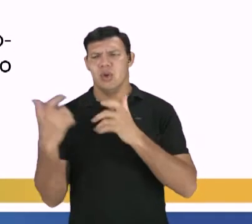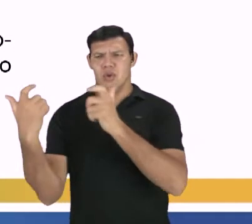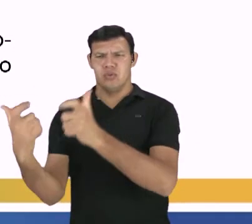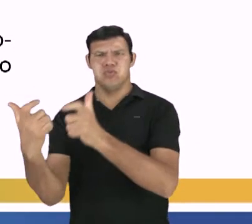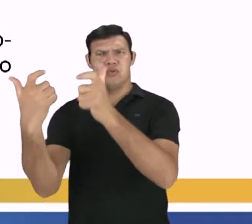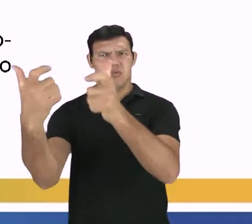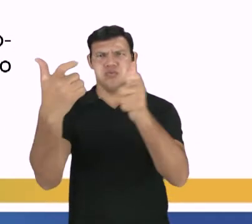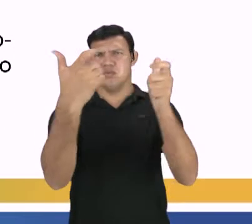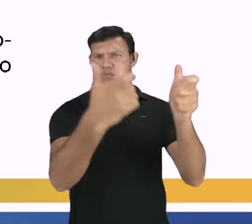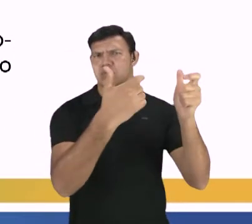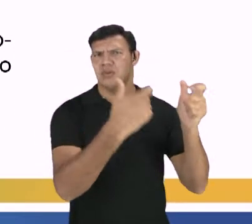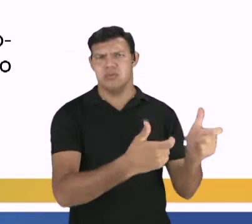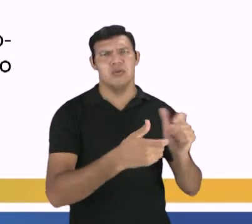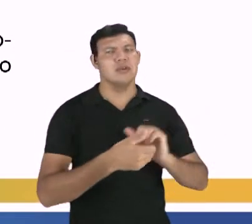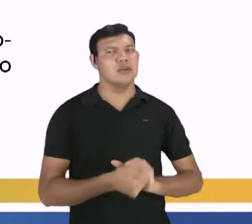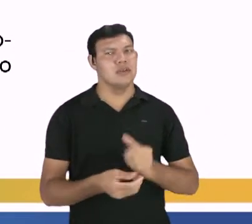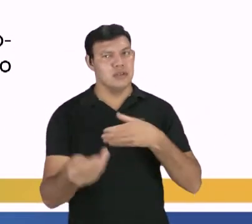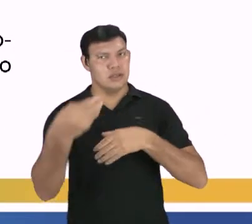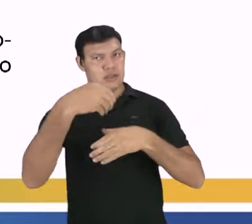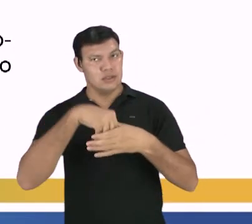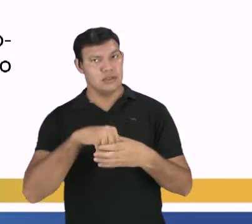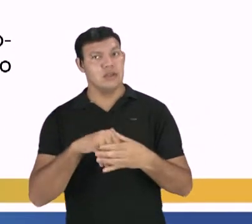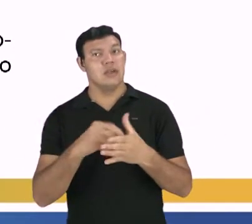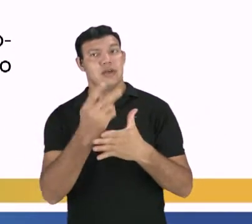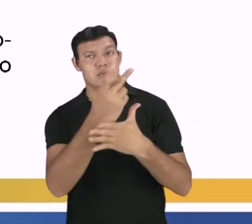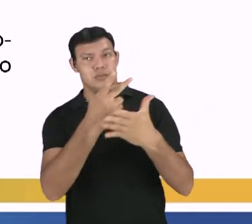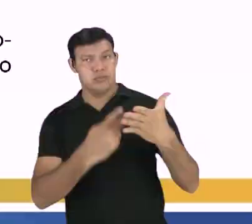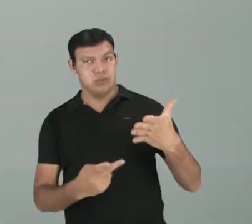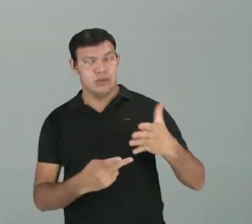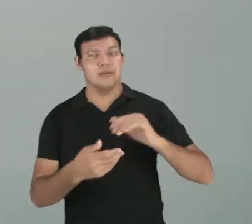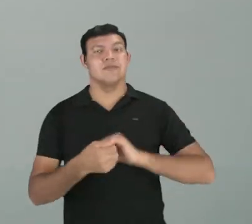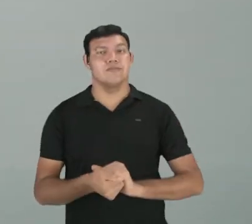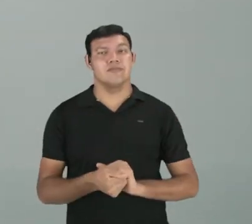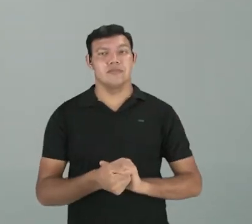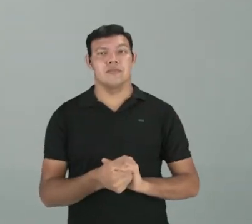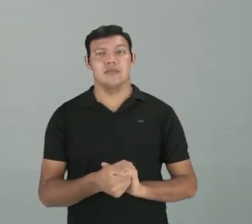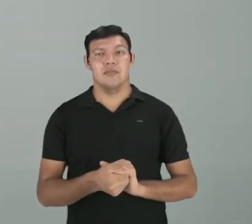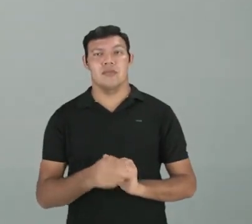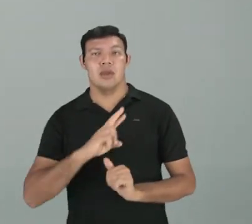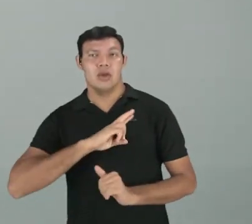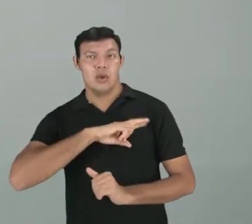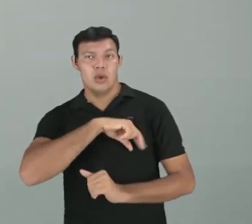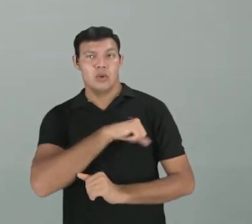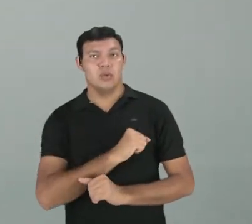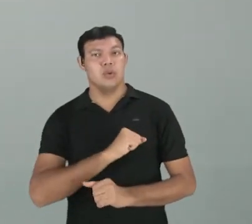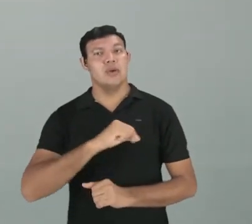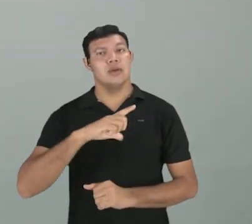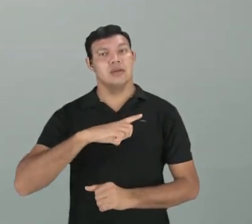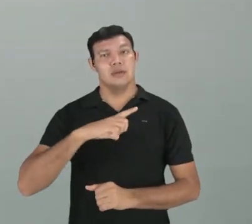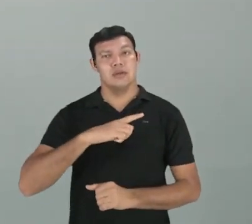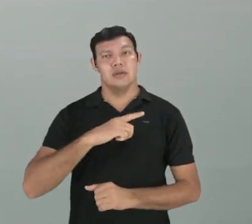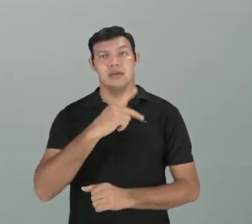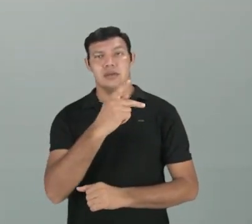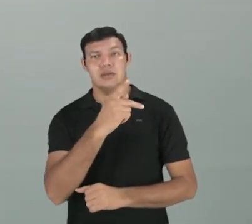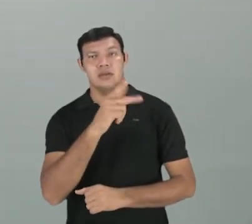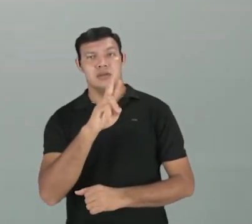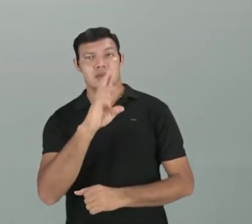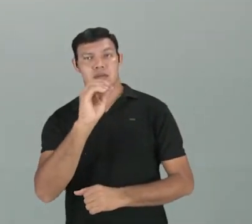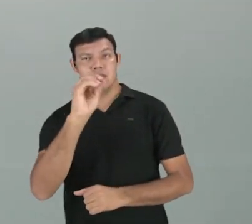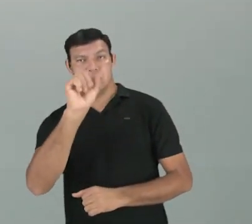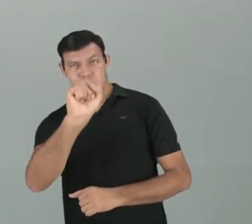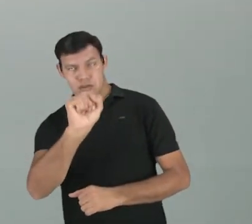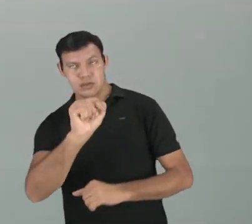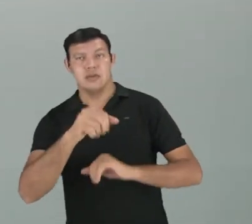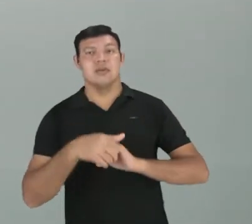de forma e dentro da poesia, Romantismo ali tínhamos a prosa, tinha a poesia e a prosa,